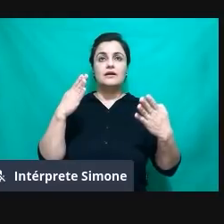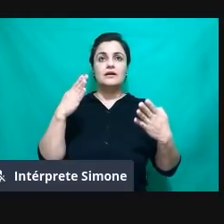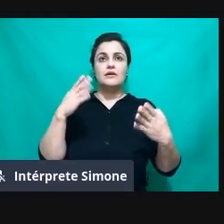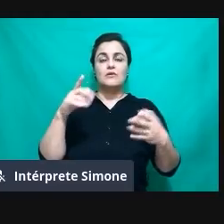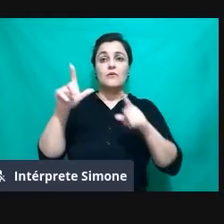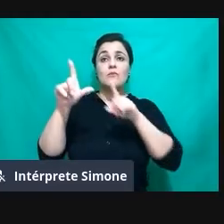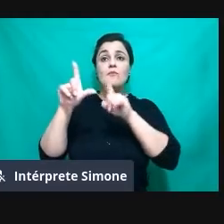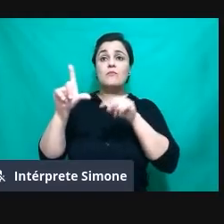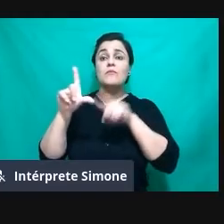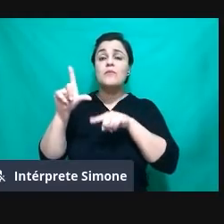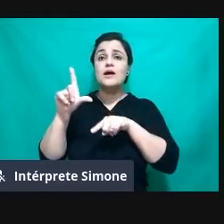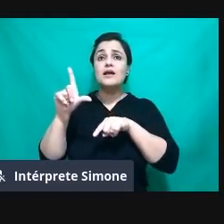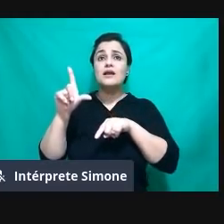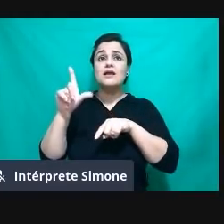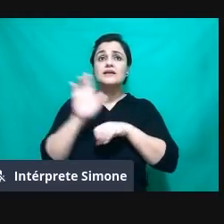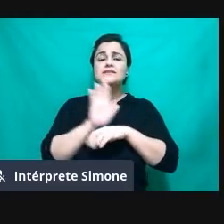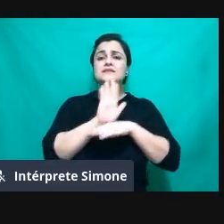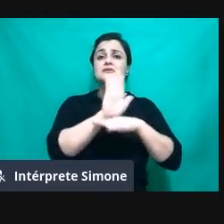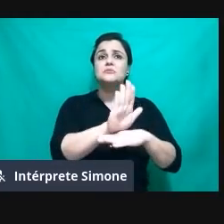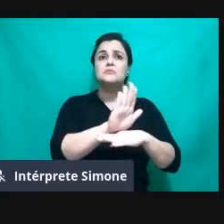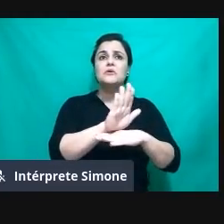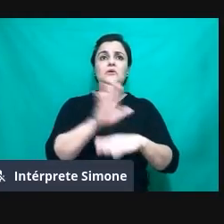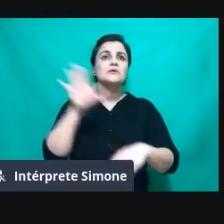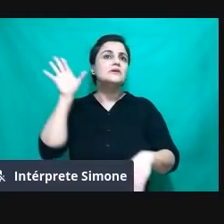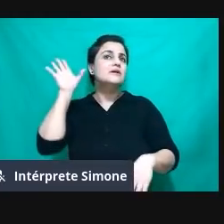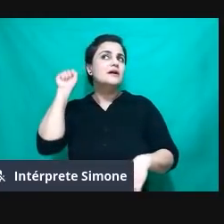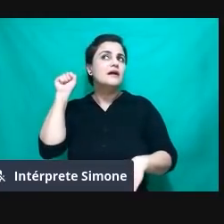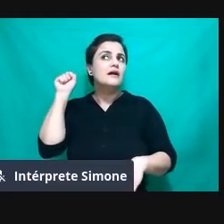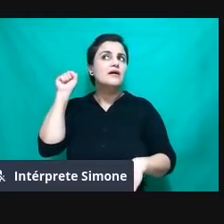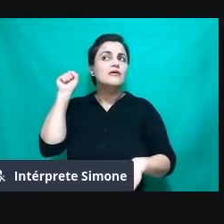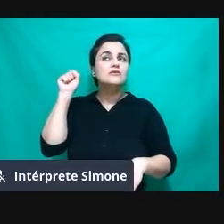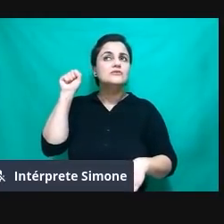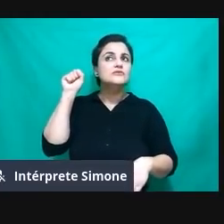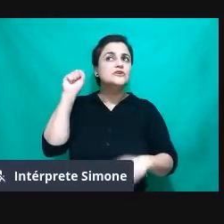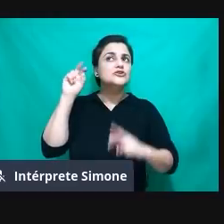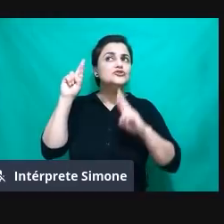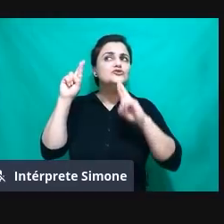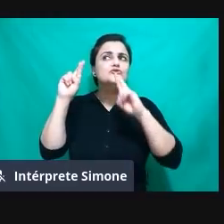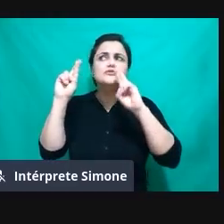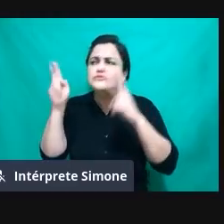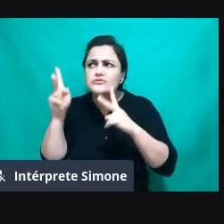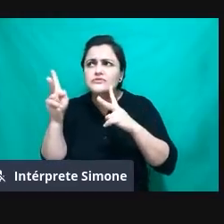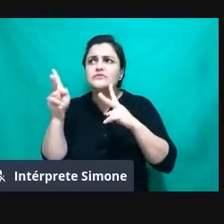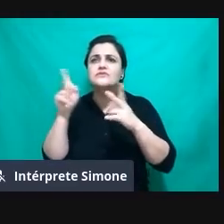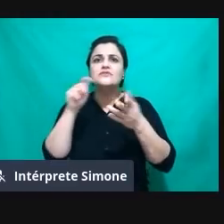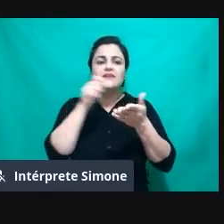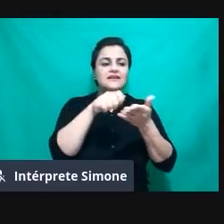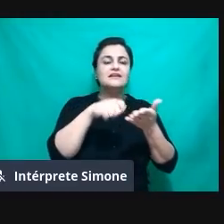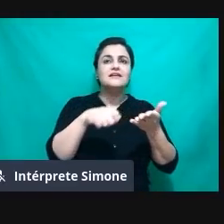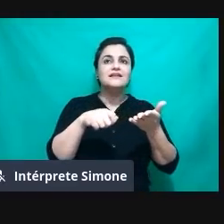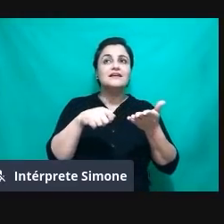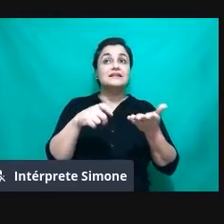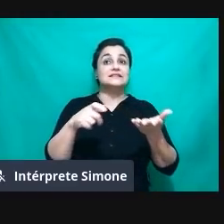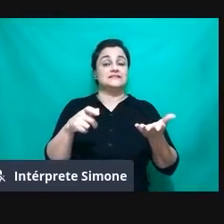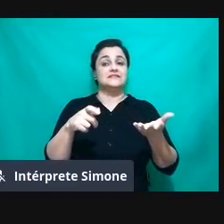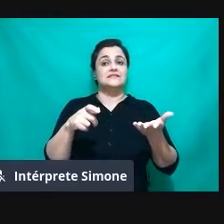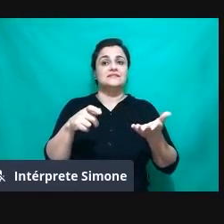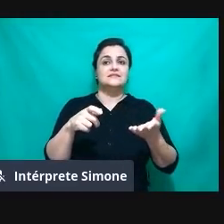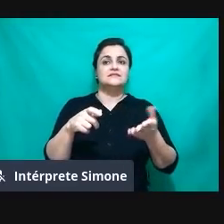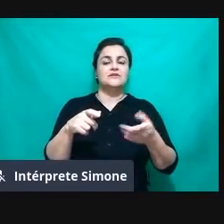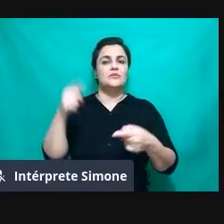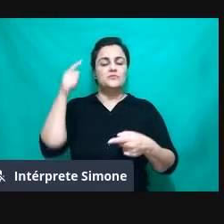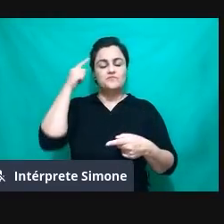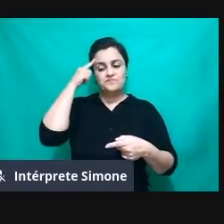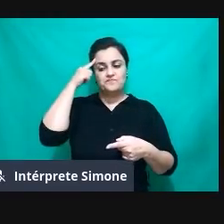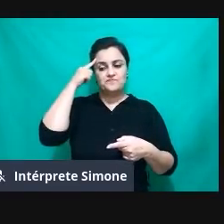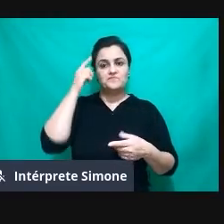um determinado fonema, mas na oralidade, no caso, na fala, é outro. Então, e quando nós